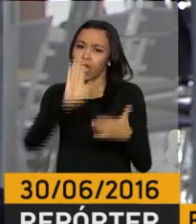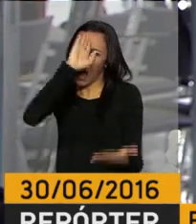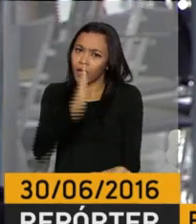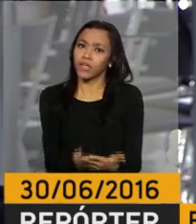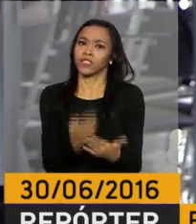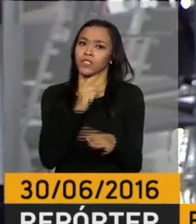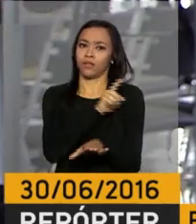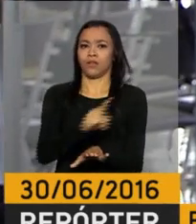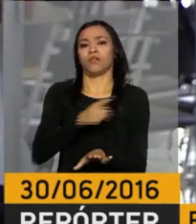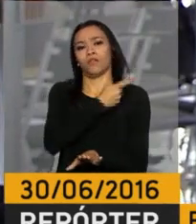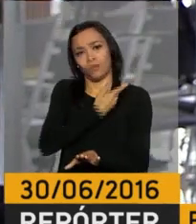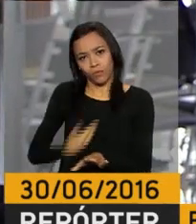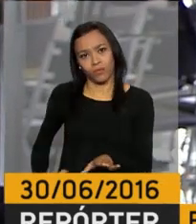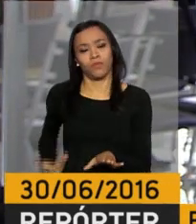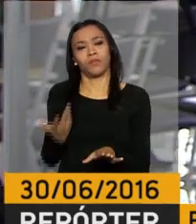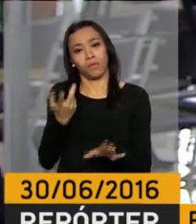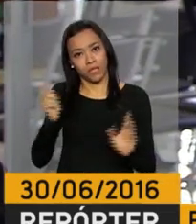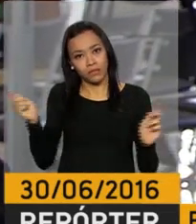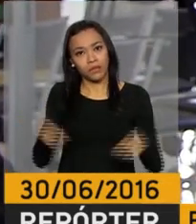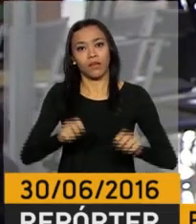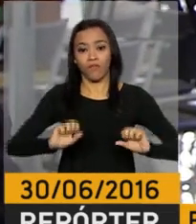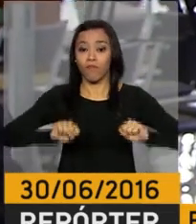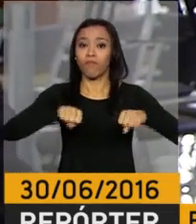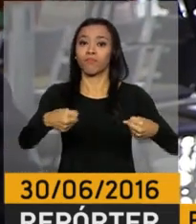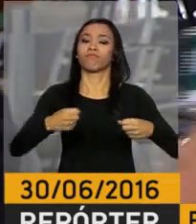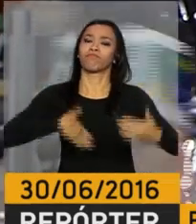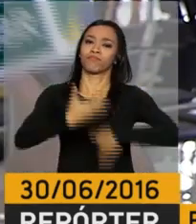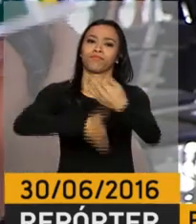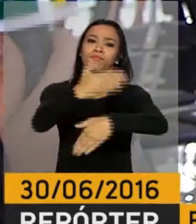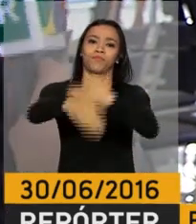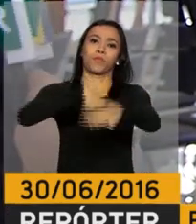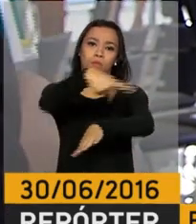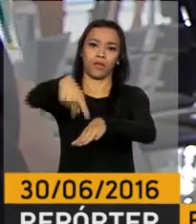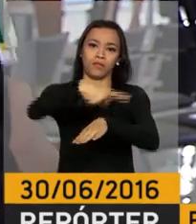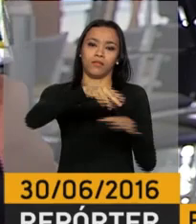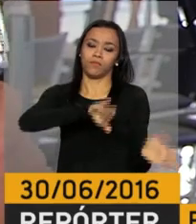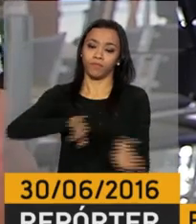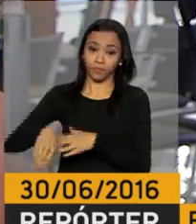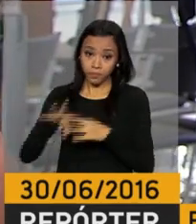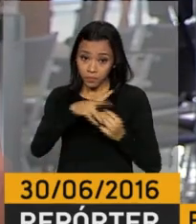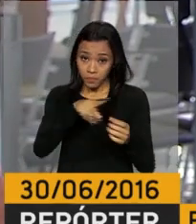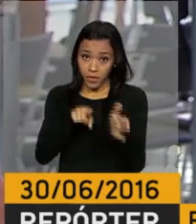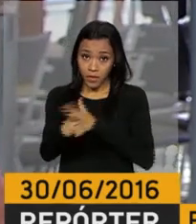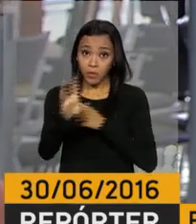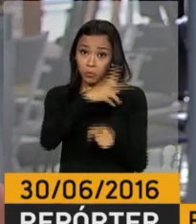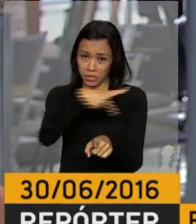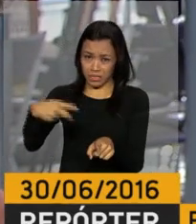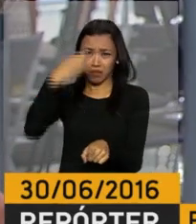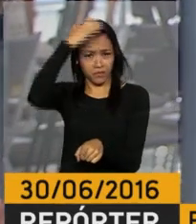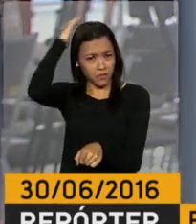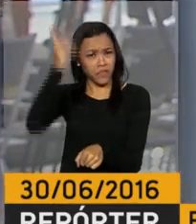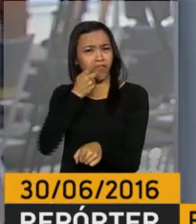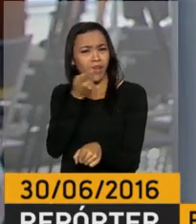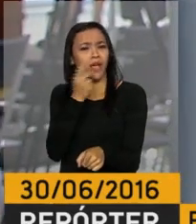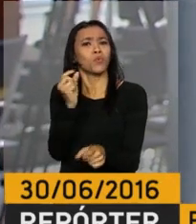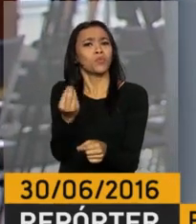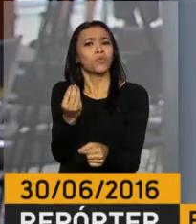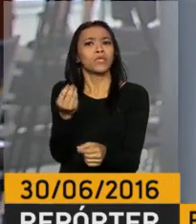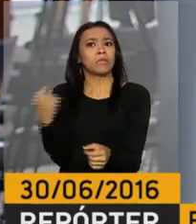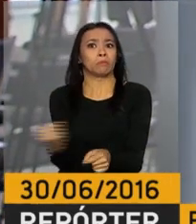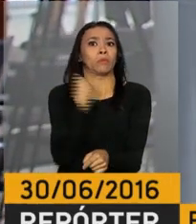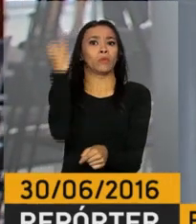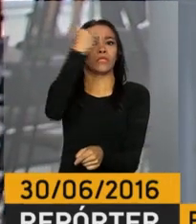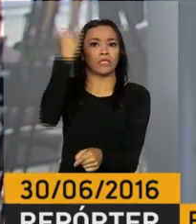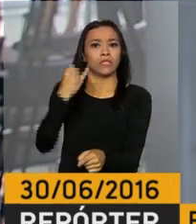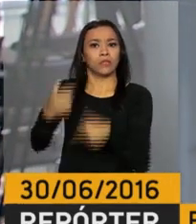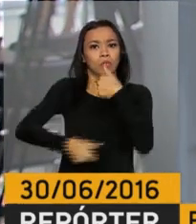confiança para que nós possamos retomar o crescimento do país o presidente em exercício Ele tem ressaltado muito a o papel da iniciativa privada